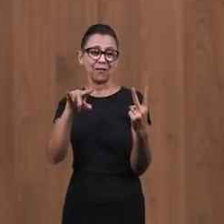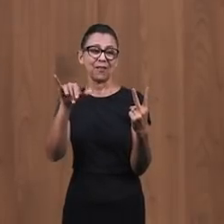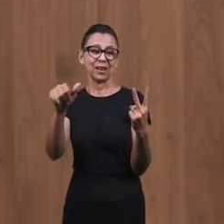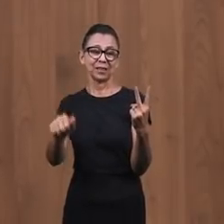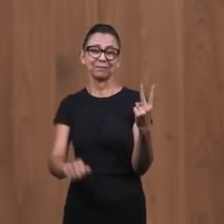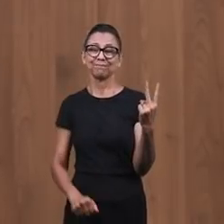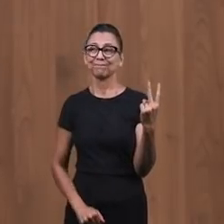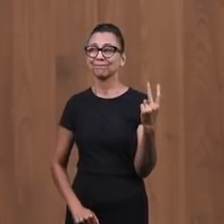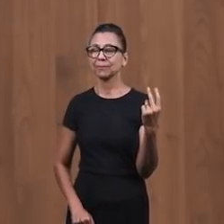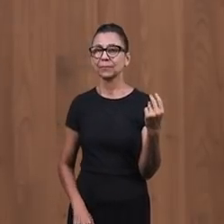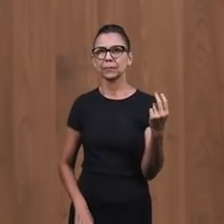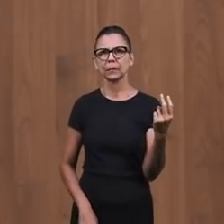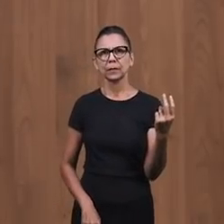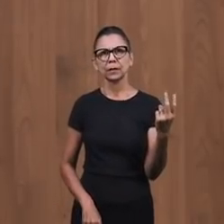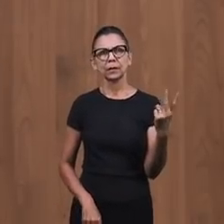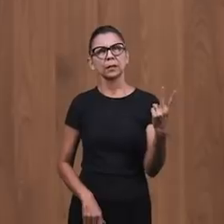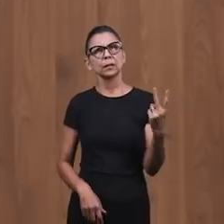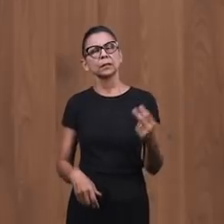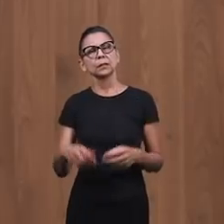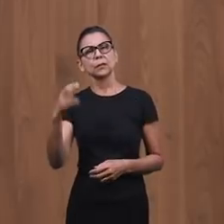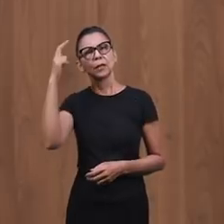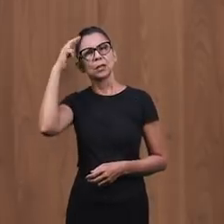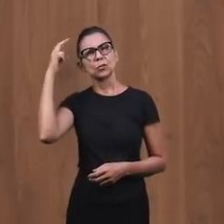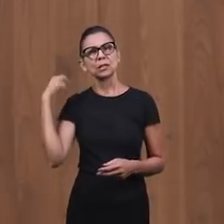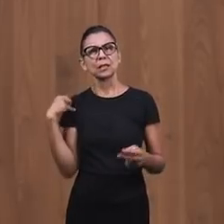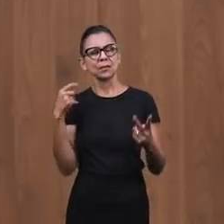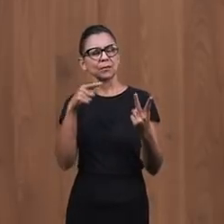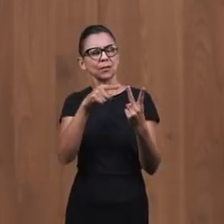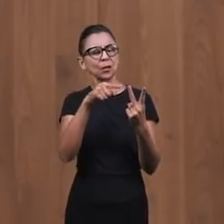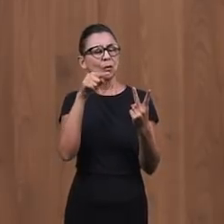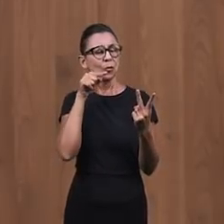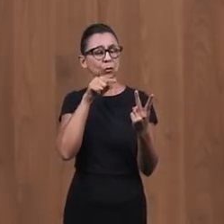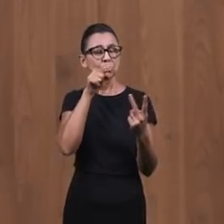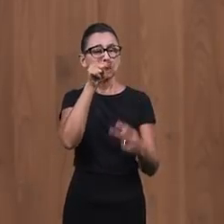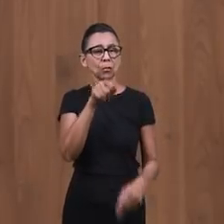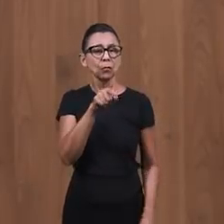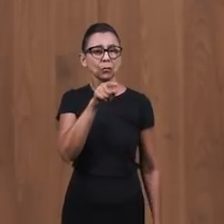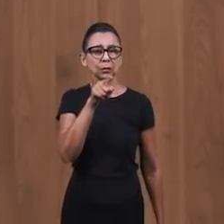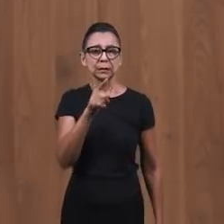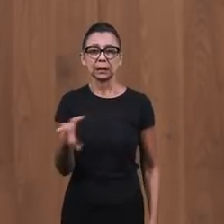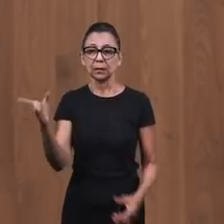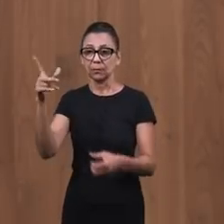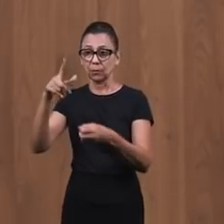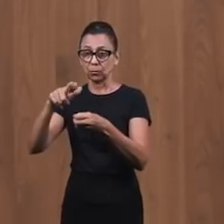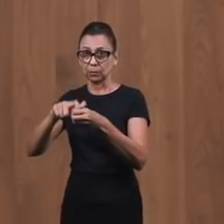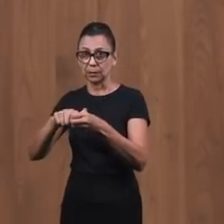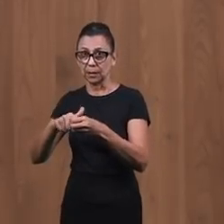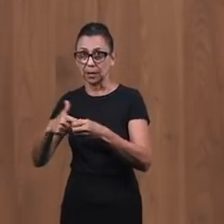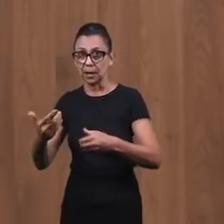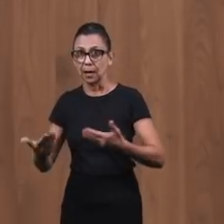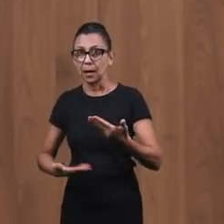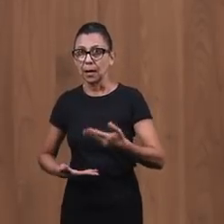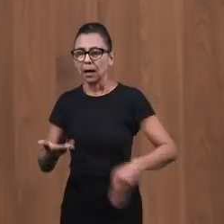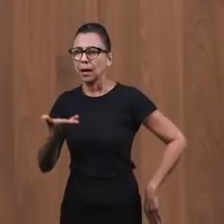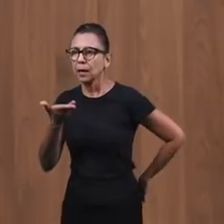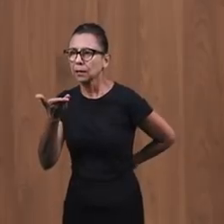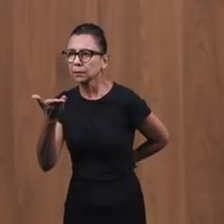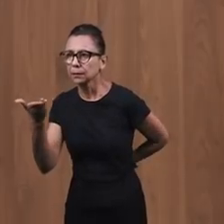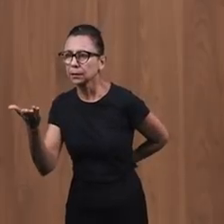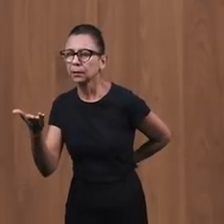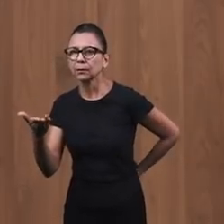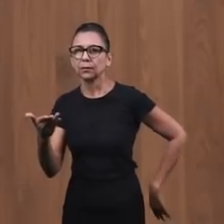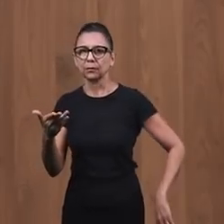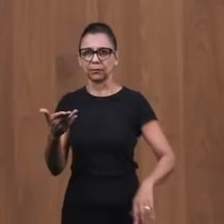José ainda falou com o copeiro: olha, quando você voltar ali a servir Faraó, em 3